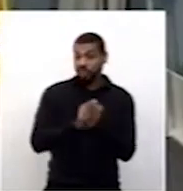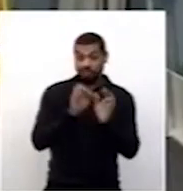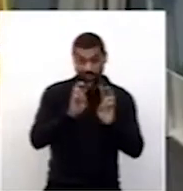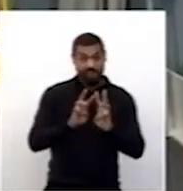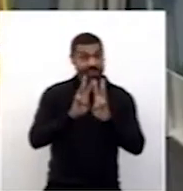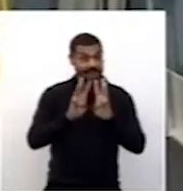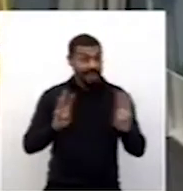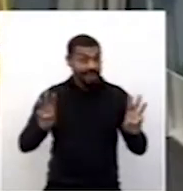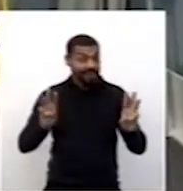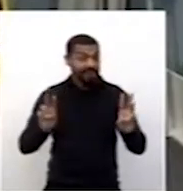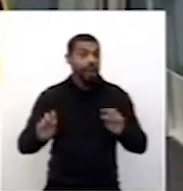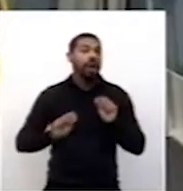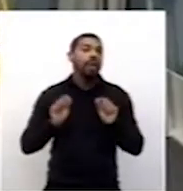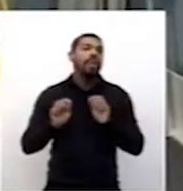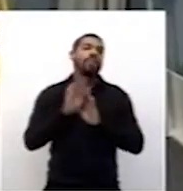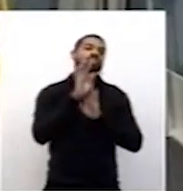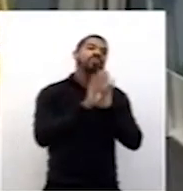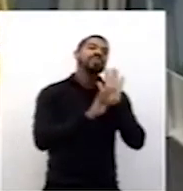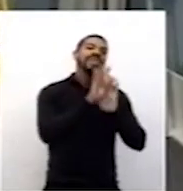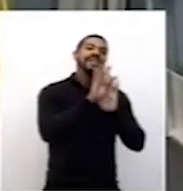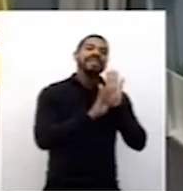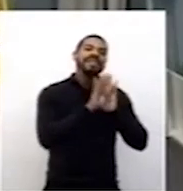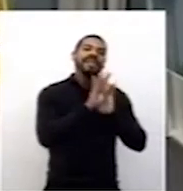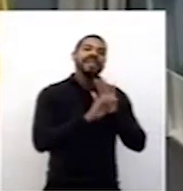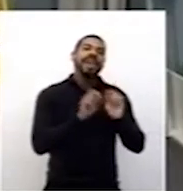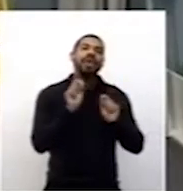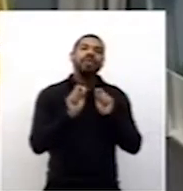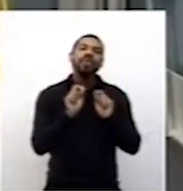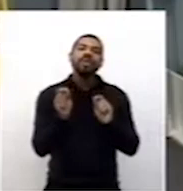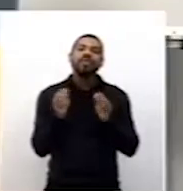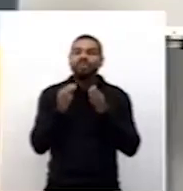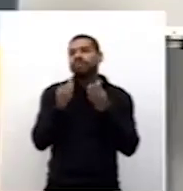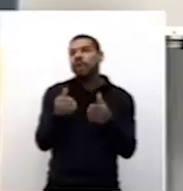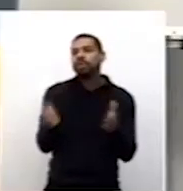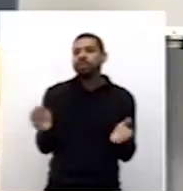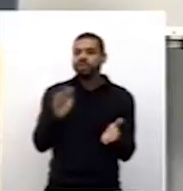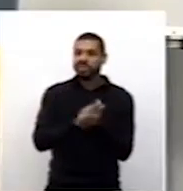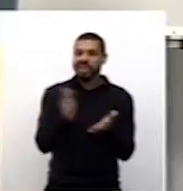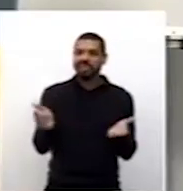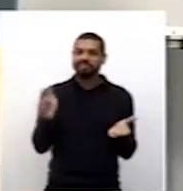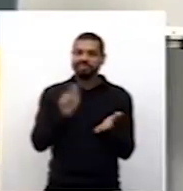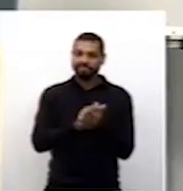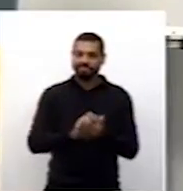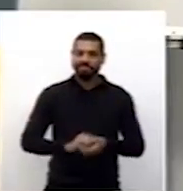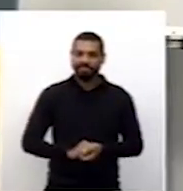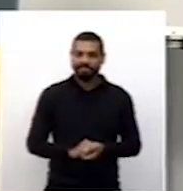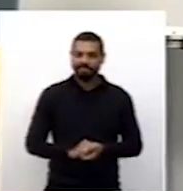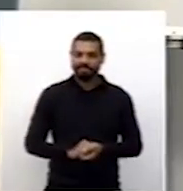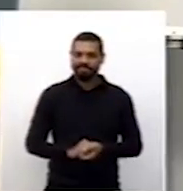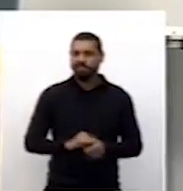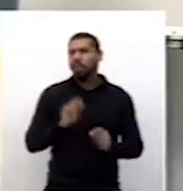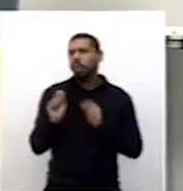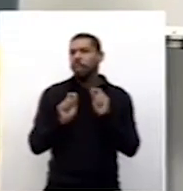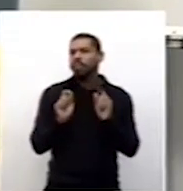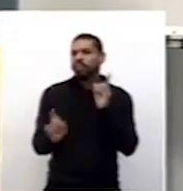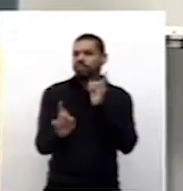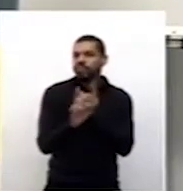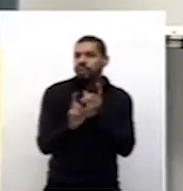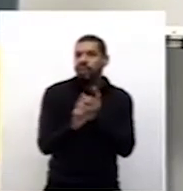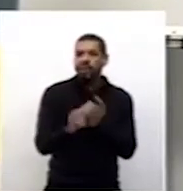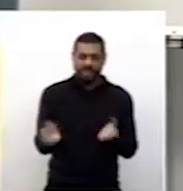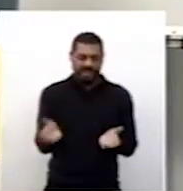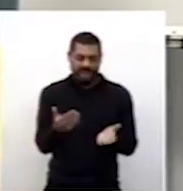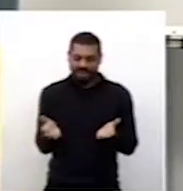website, mas ele é um texto informativo em cunho jornalístico, por isso que ele tem aquele formato. Onde que nós encontramos? Encontramos